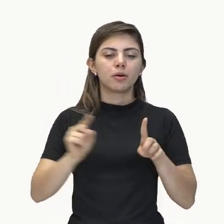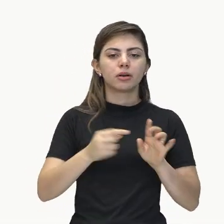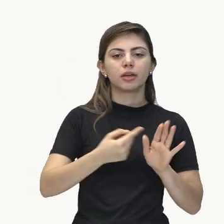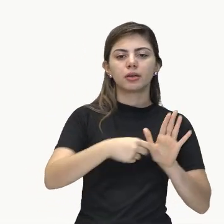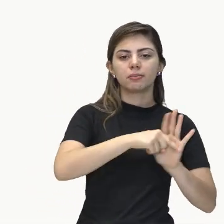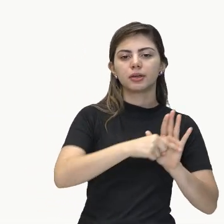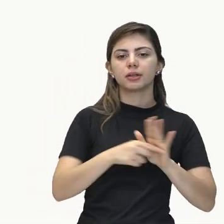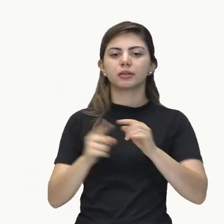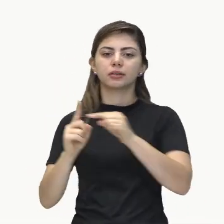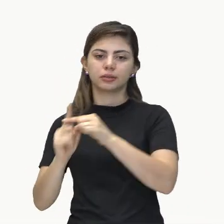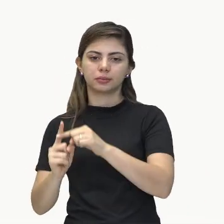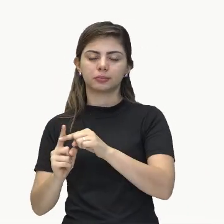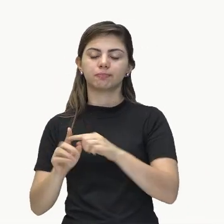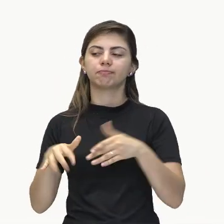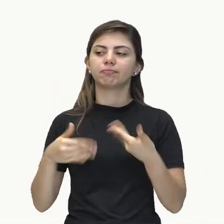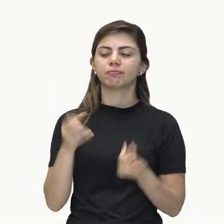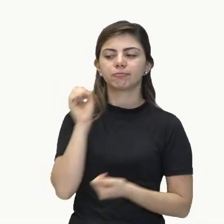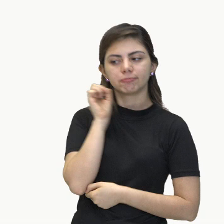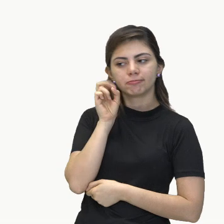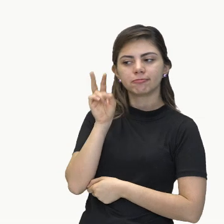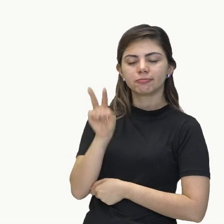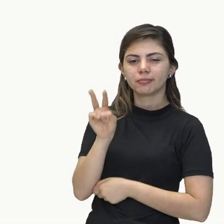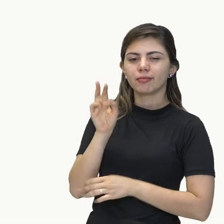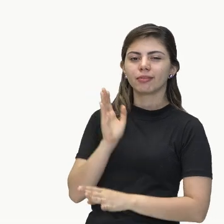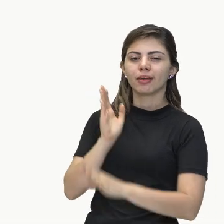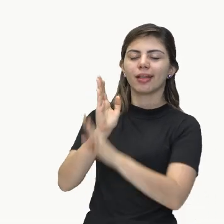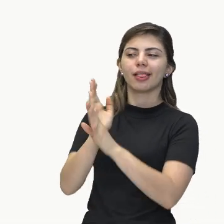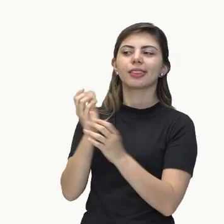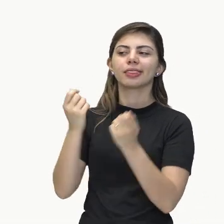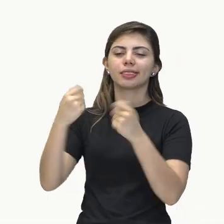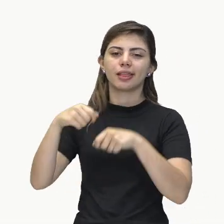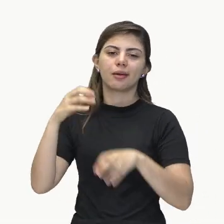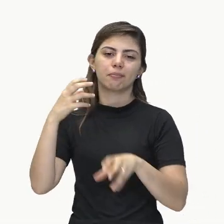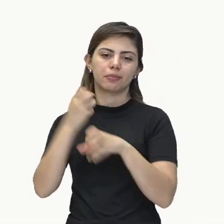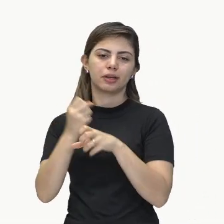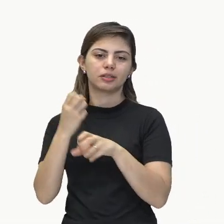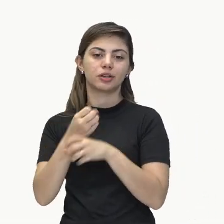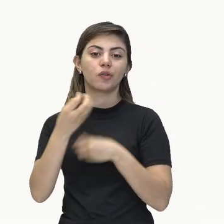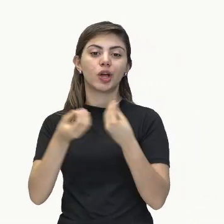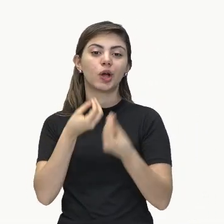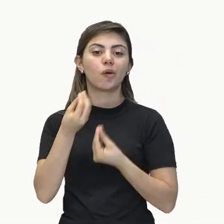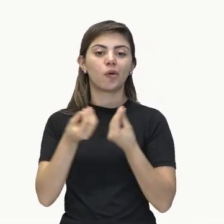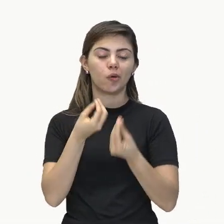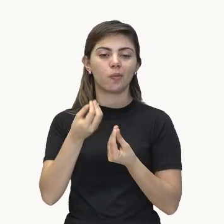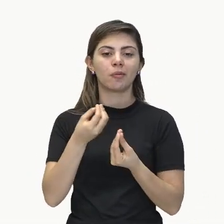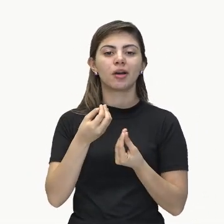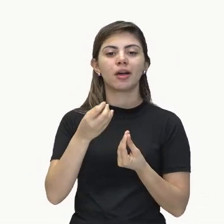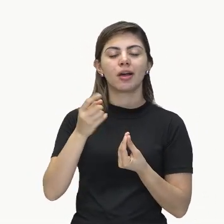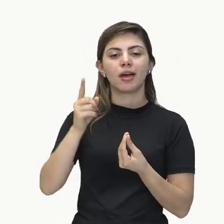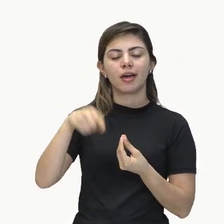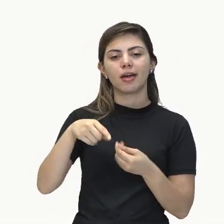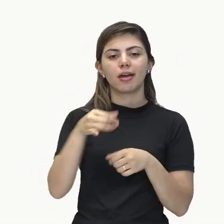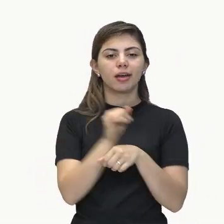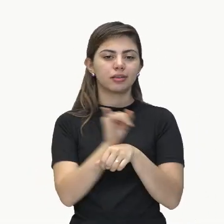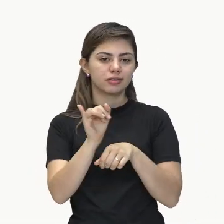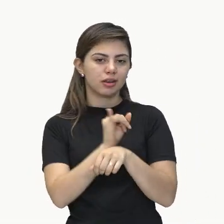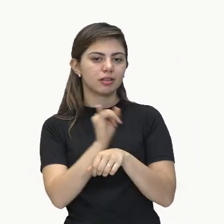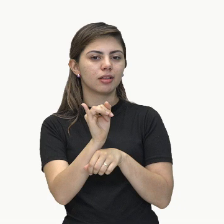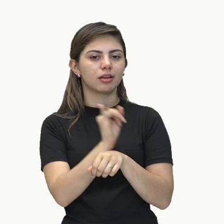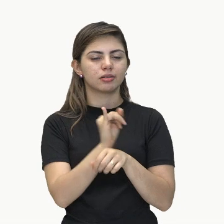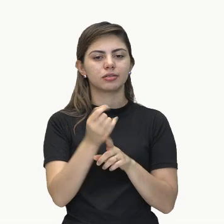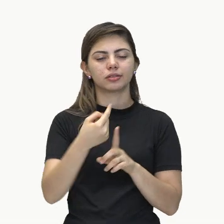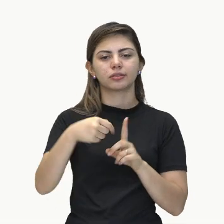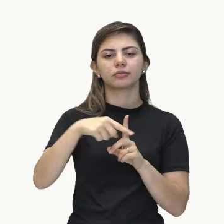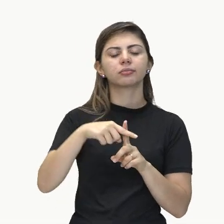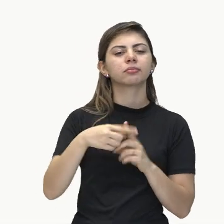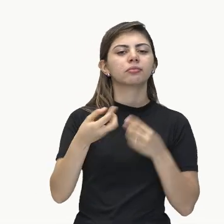simétricos, eu de cara já sei que eu vou conseguir resolver esse sistema usando o método da adição. E como